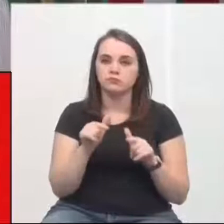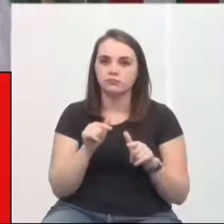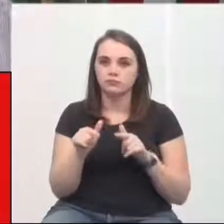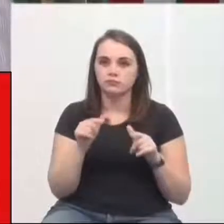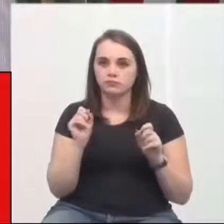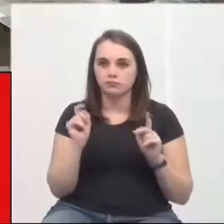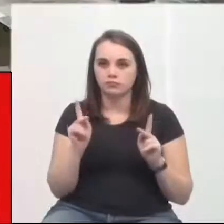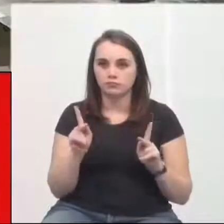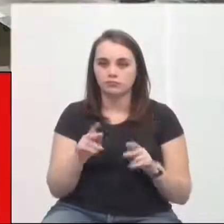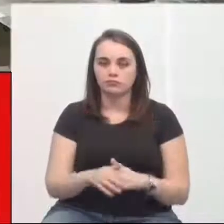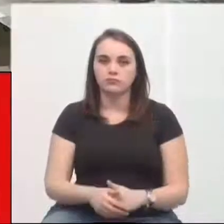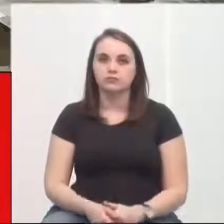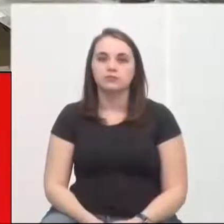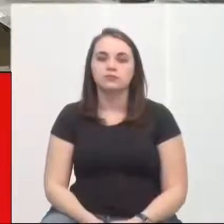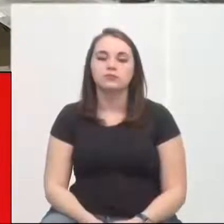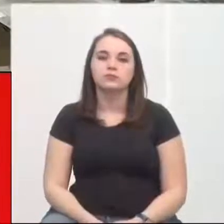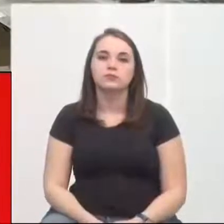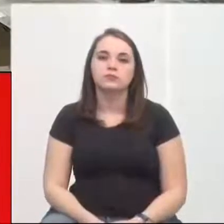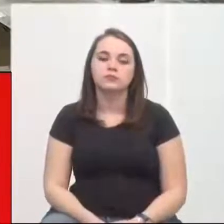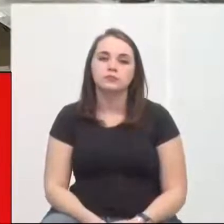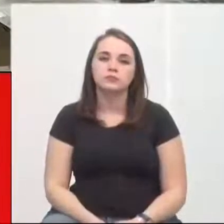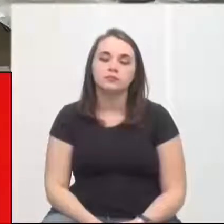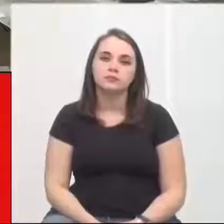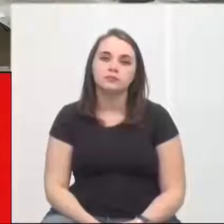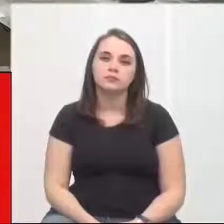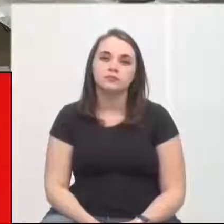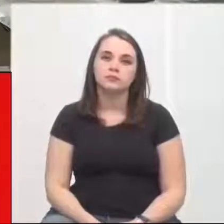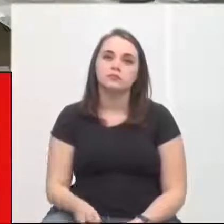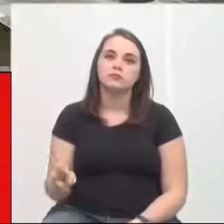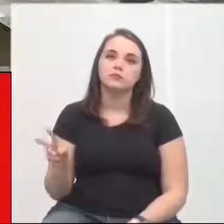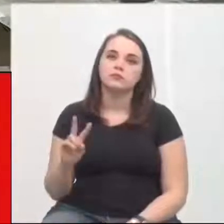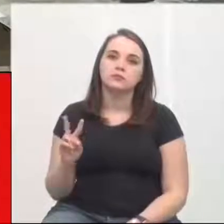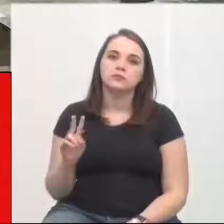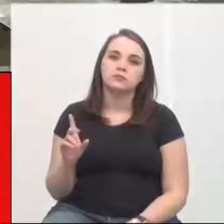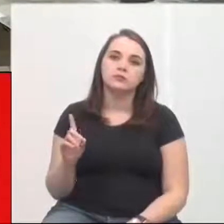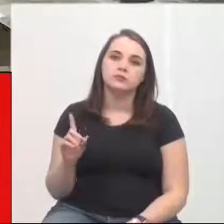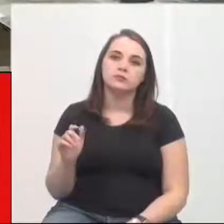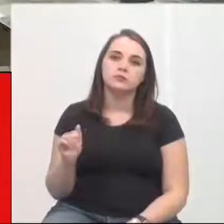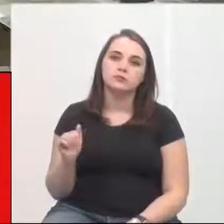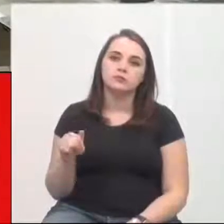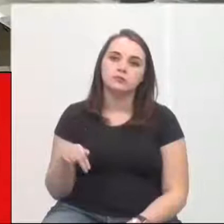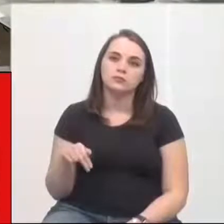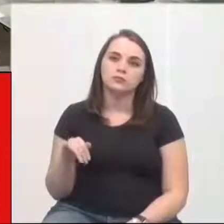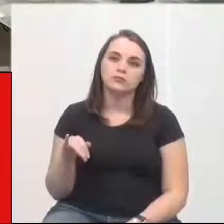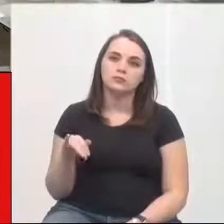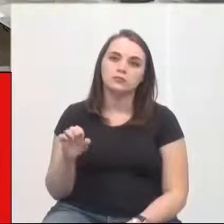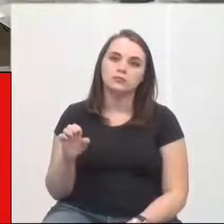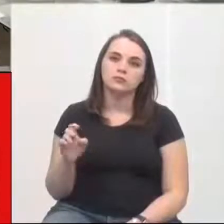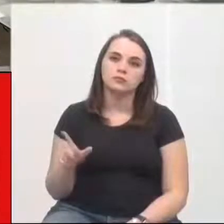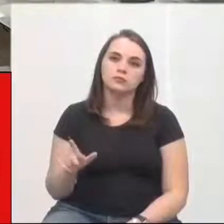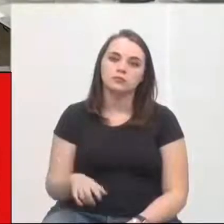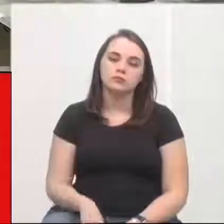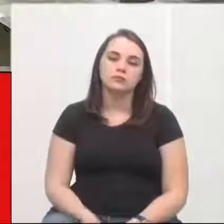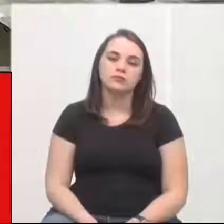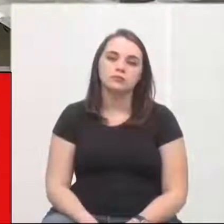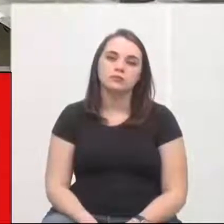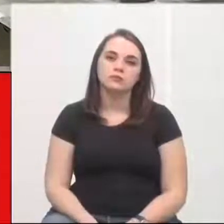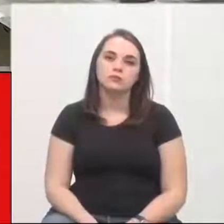para nós. Com licença, senhor presidente. Com a palavra, o vereador Daniel Antunes. Responde, por isso.